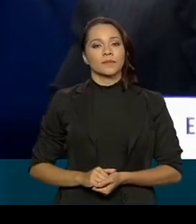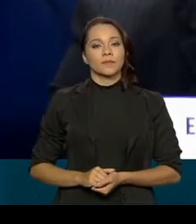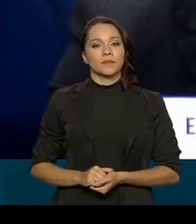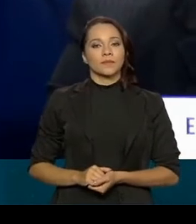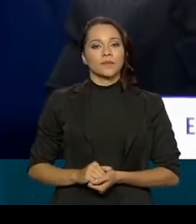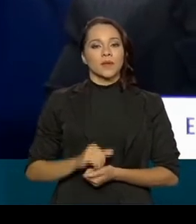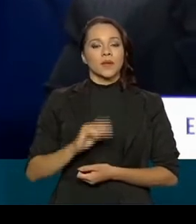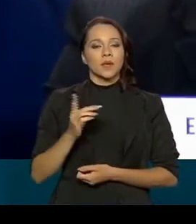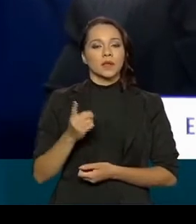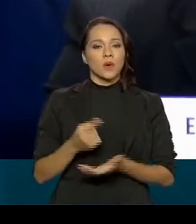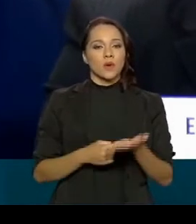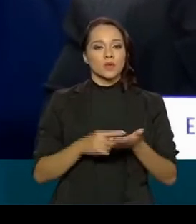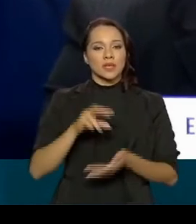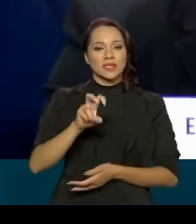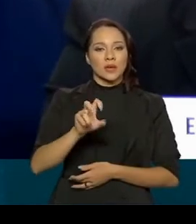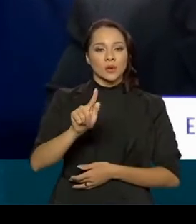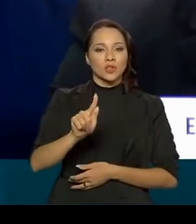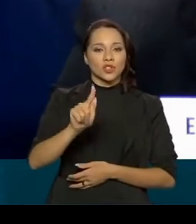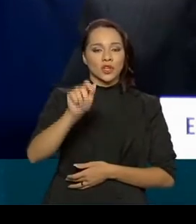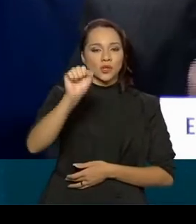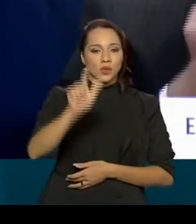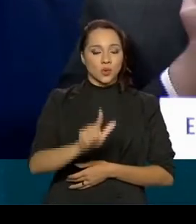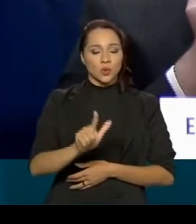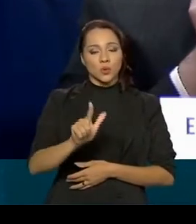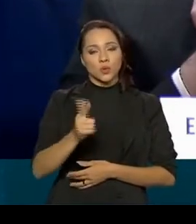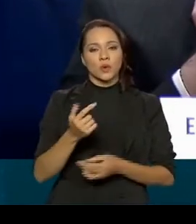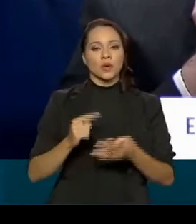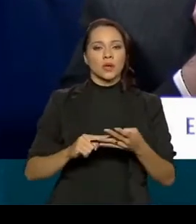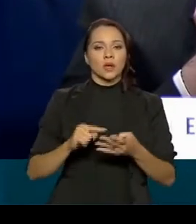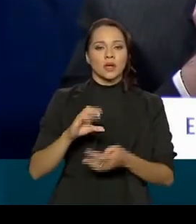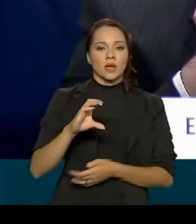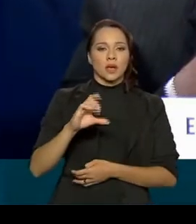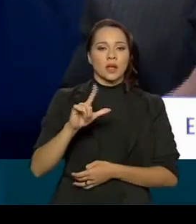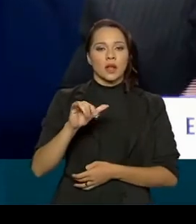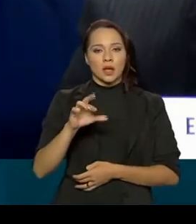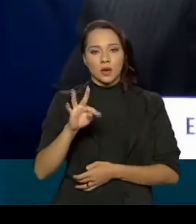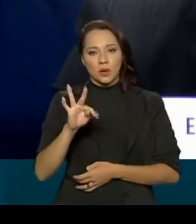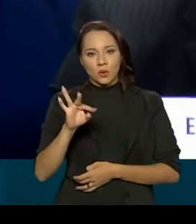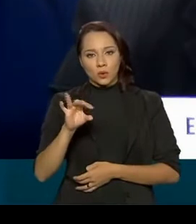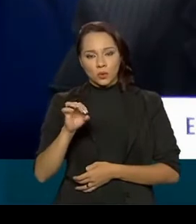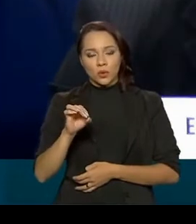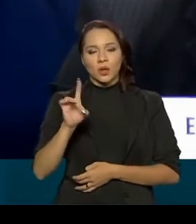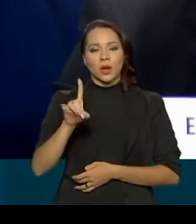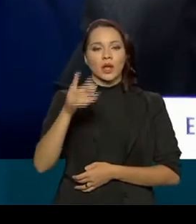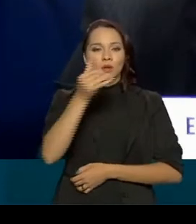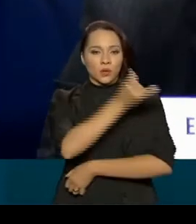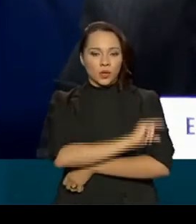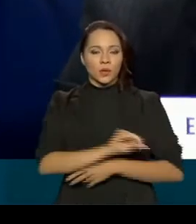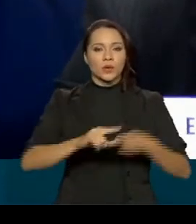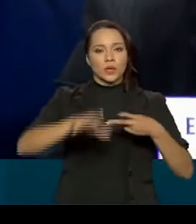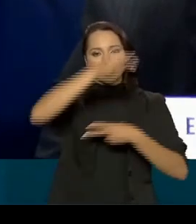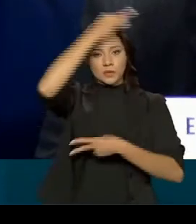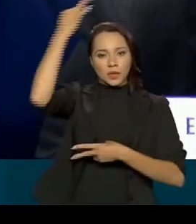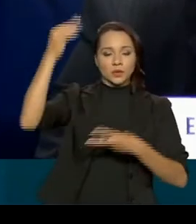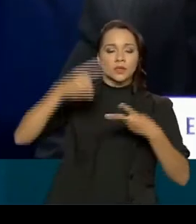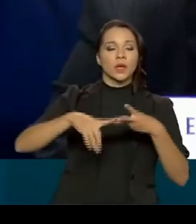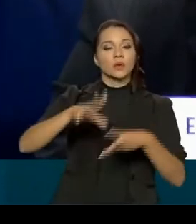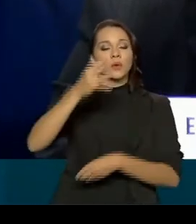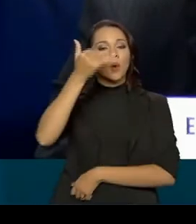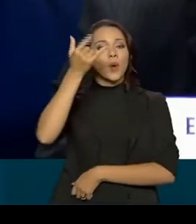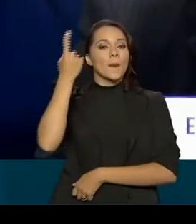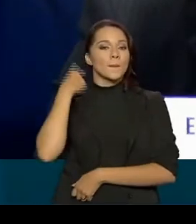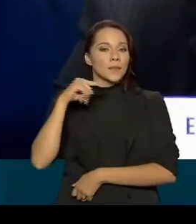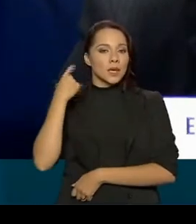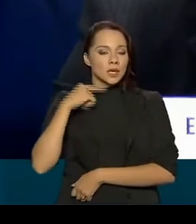o consórcio 5G Sul, no Sul, e a Cláudio Tchuyu, no Rio de Janeiro, Espírito Santo e Minas Gerais, e a